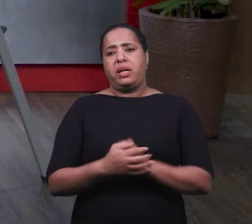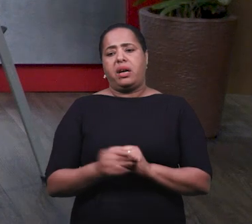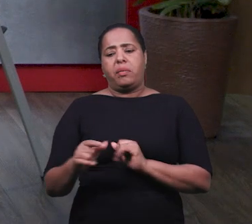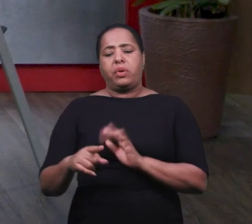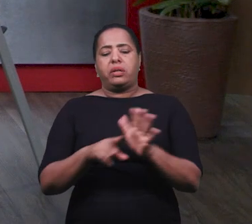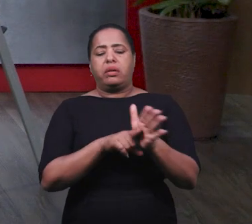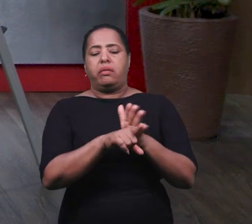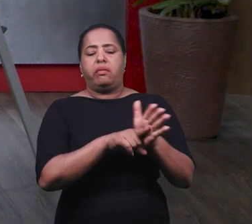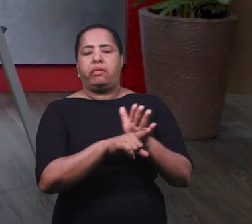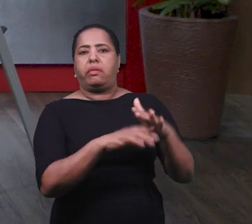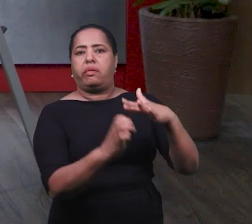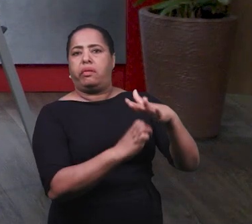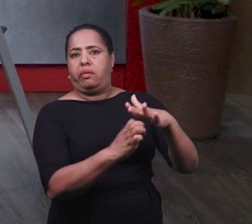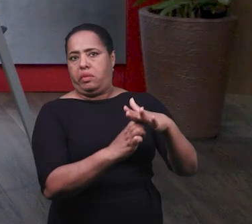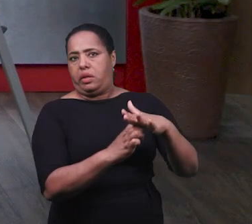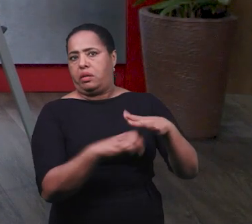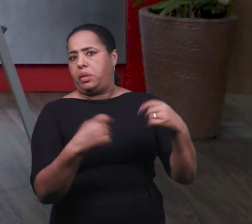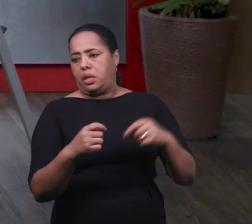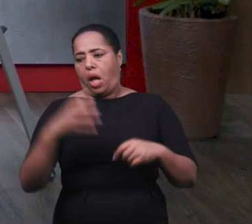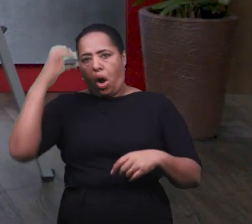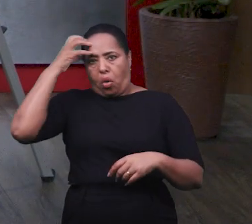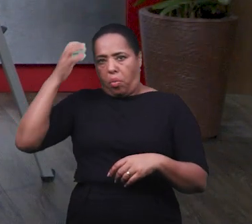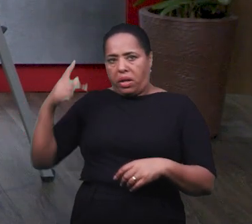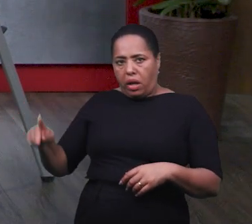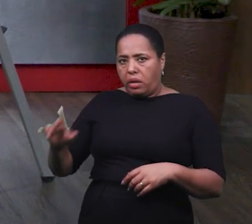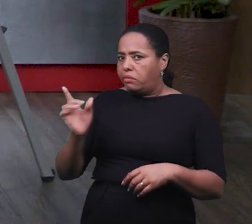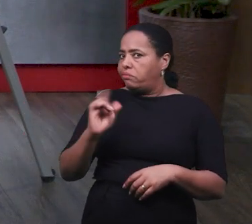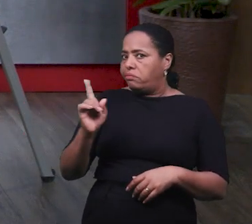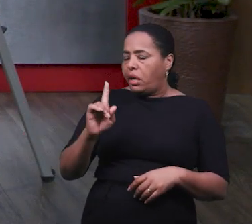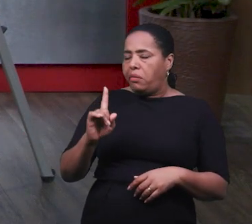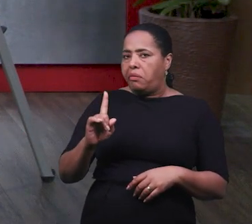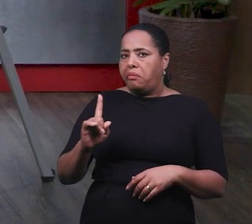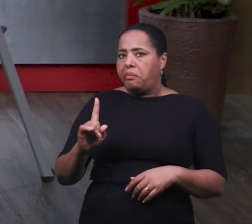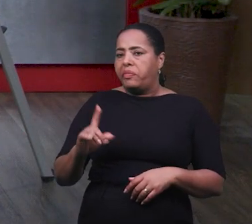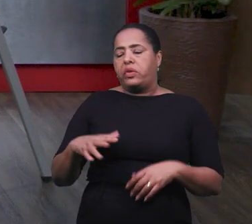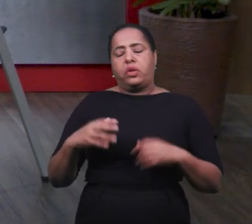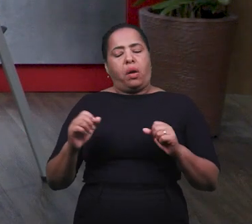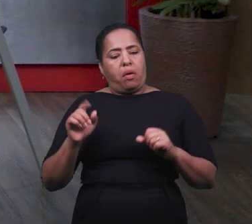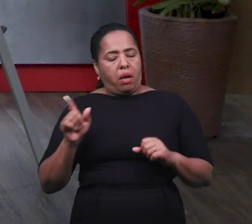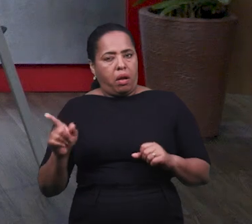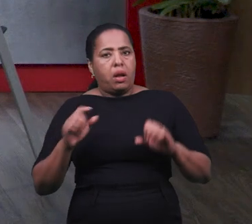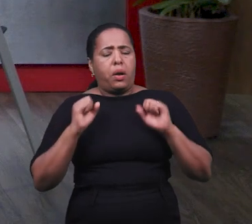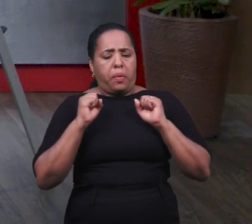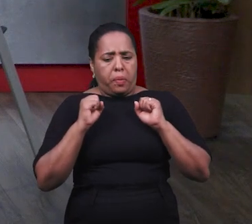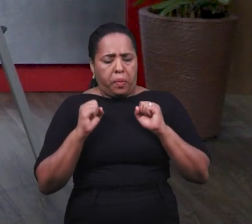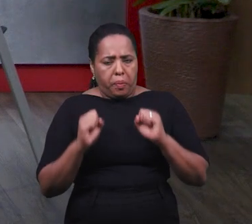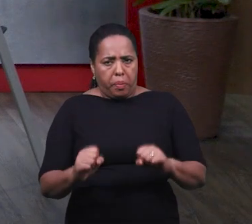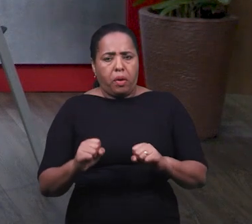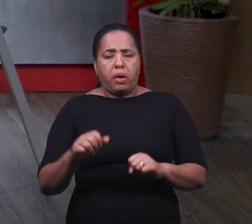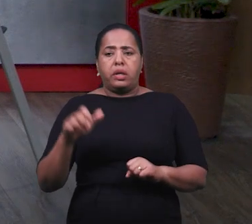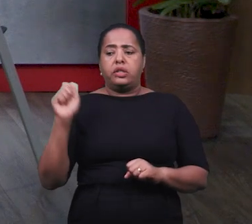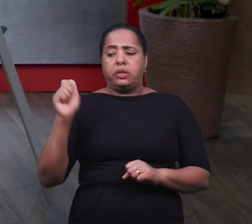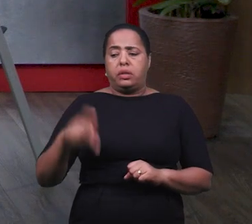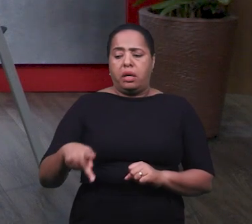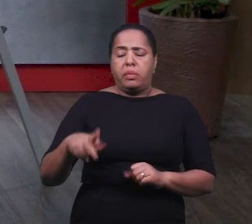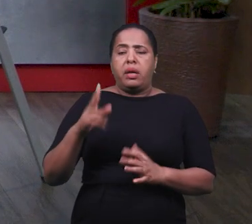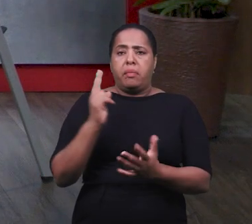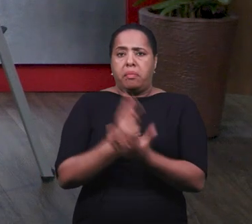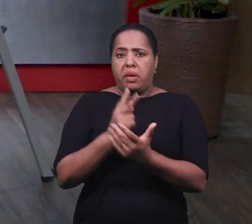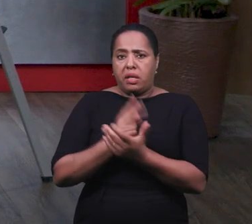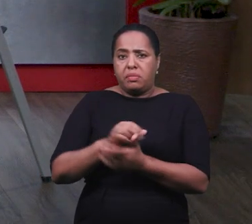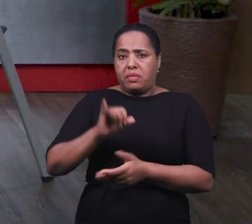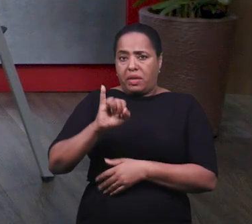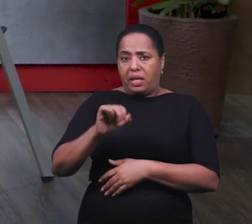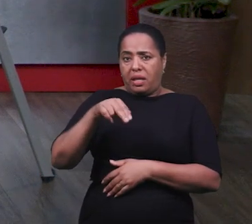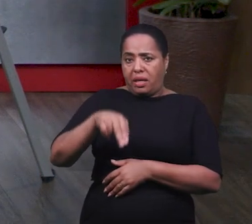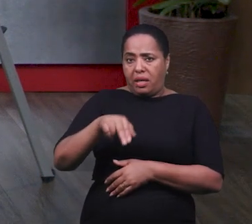a empresa, sabe? E não foi, então não é culpa dela. Então, nesse caso, ela pode requerer a aposentadoria, mesmo se o INSS negar, porque